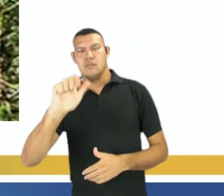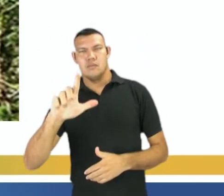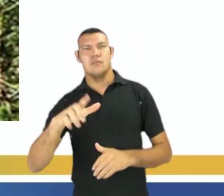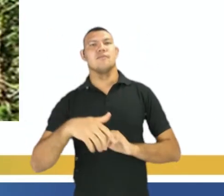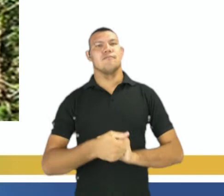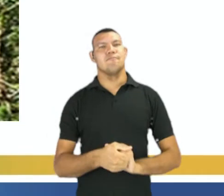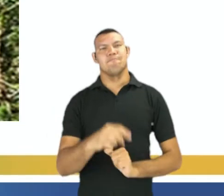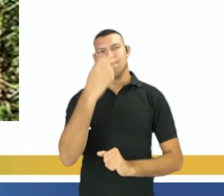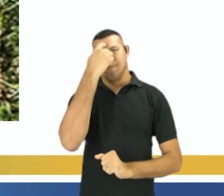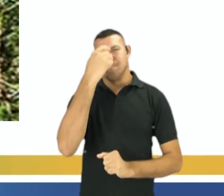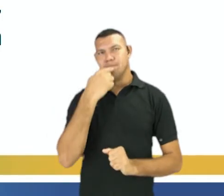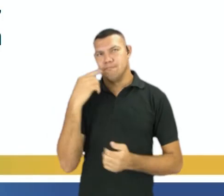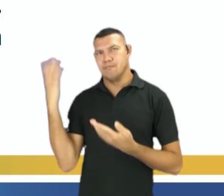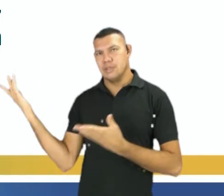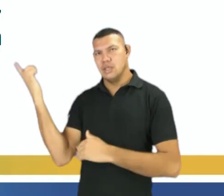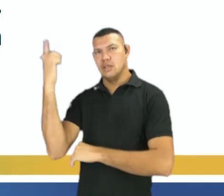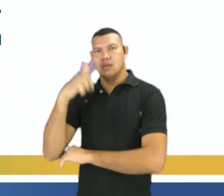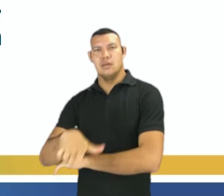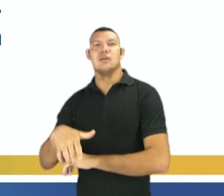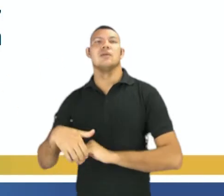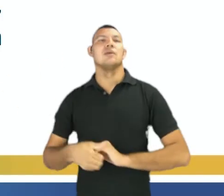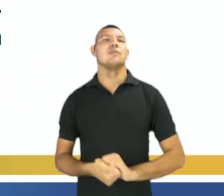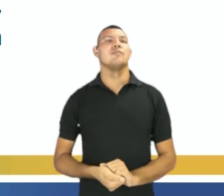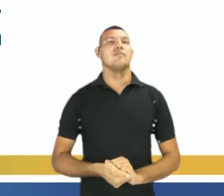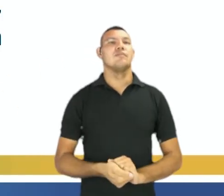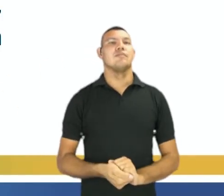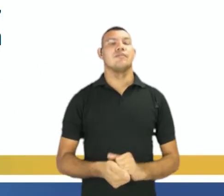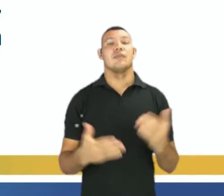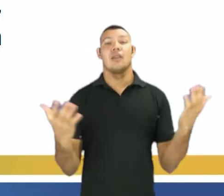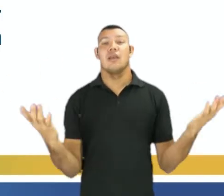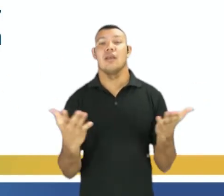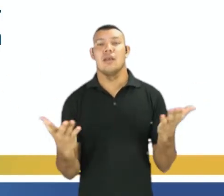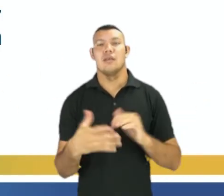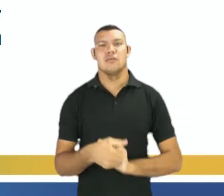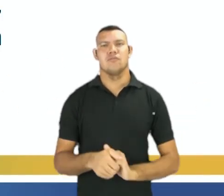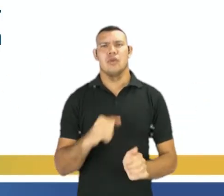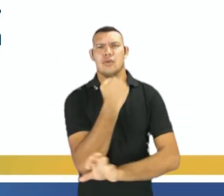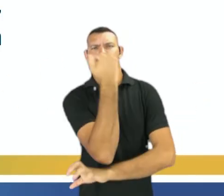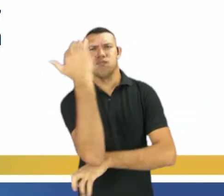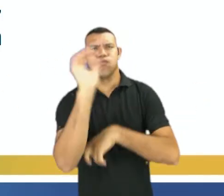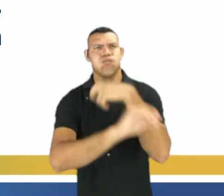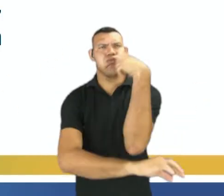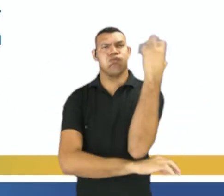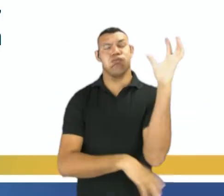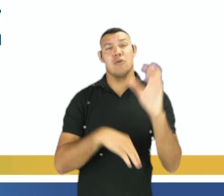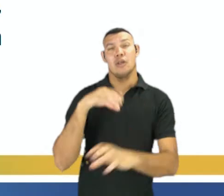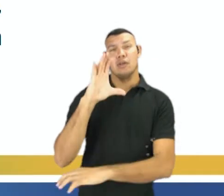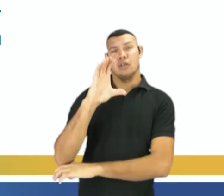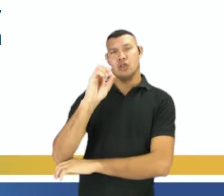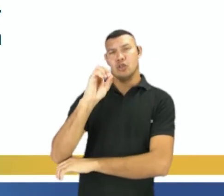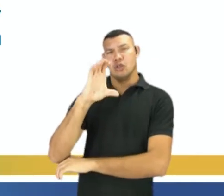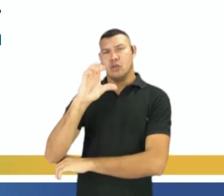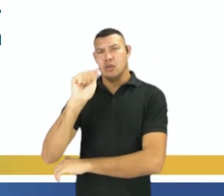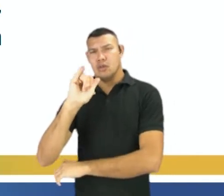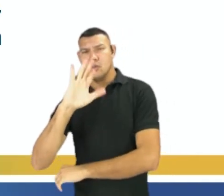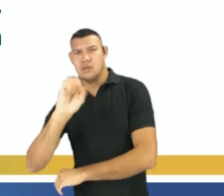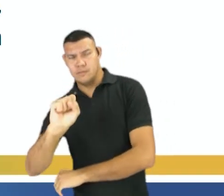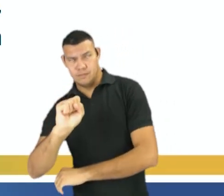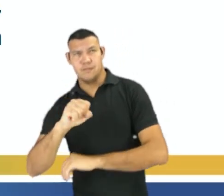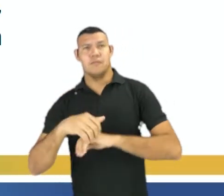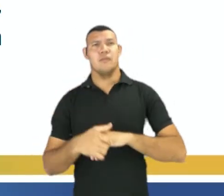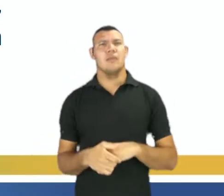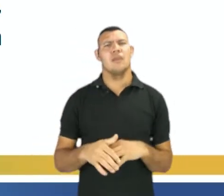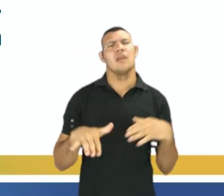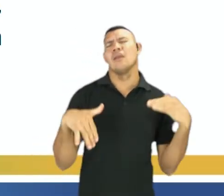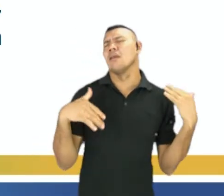da Mata Atlântica, né? Aí nós temos a Mata dos Cocais. Vale lembrar que quando nós estávamos